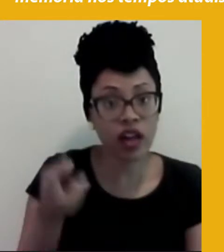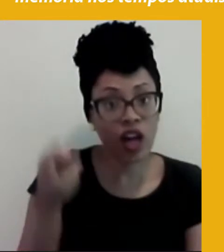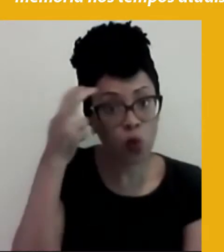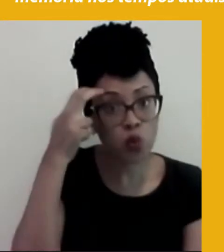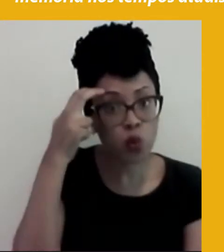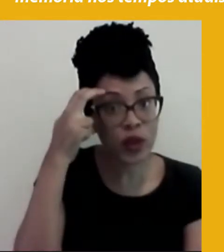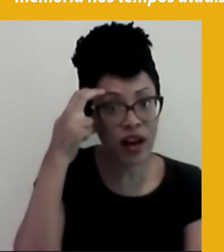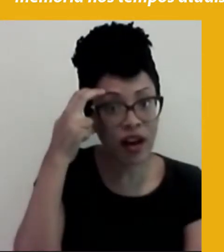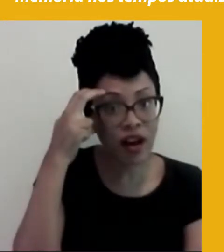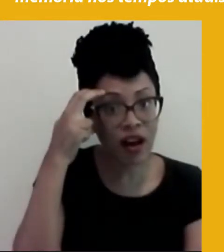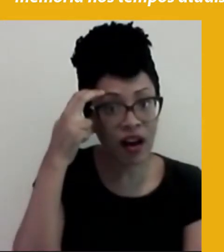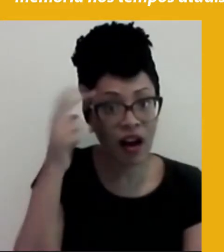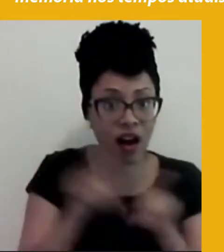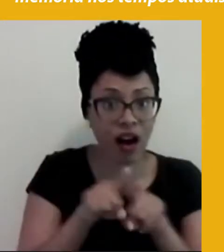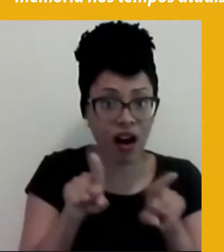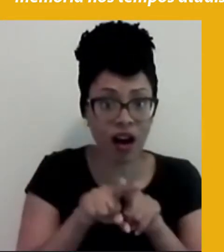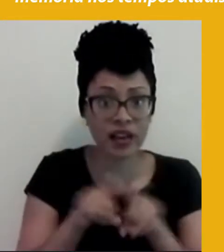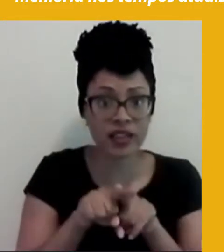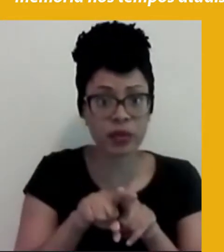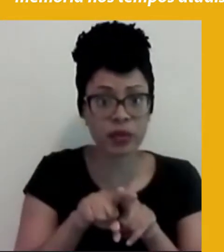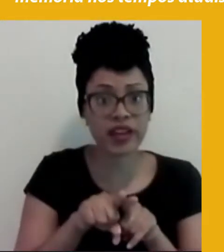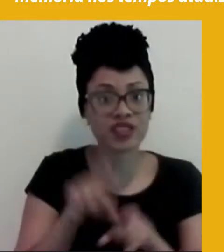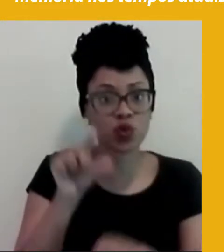Como é que está o audiovisual brasileiro?